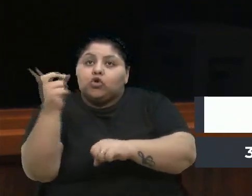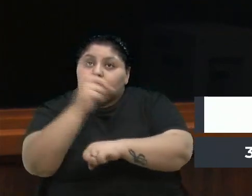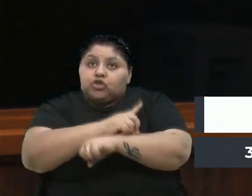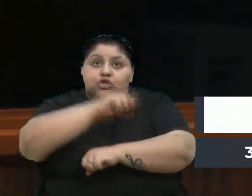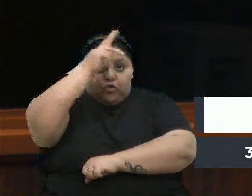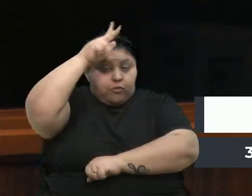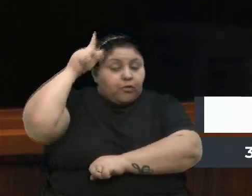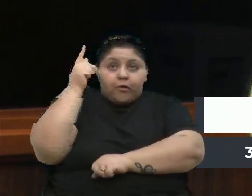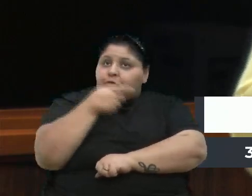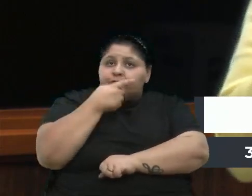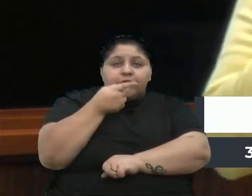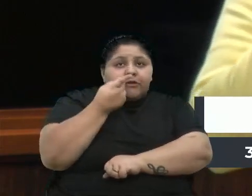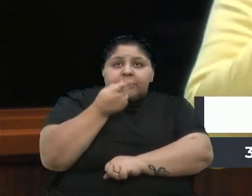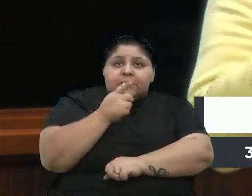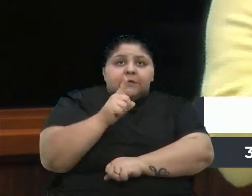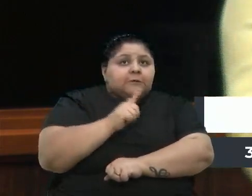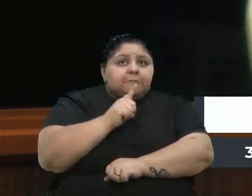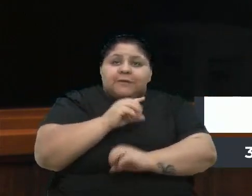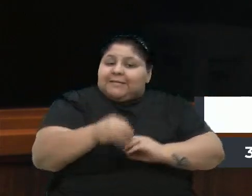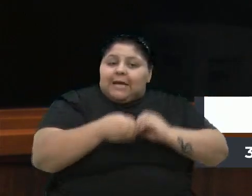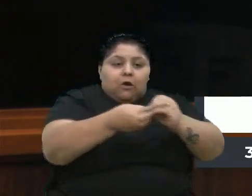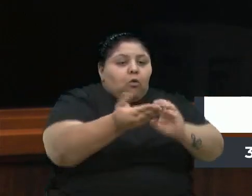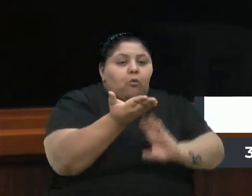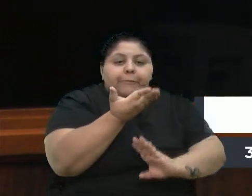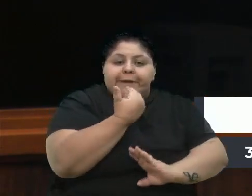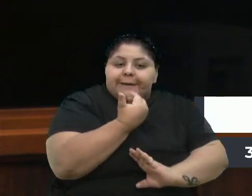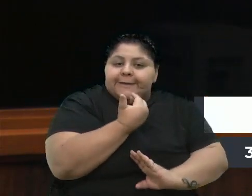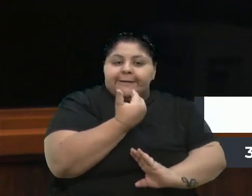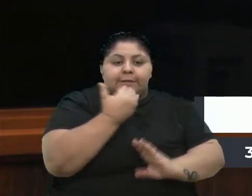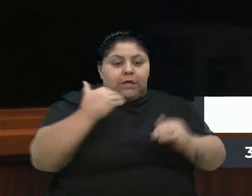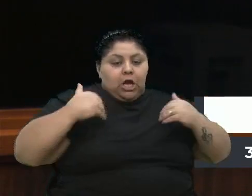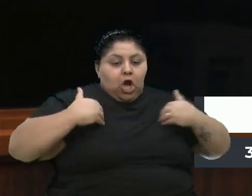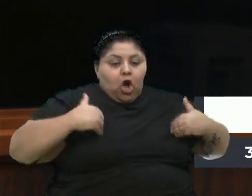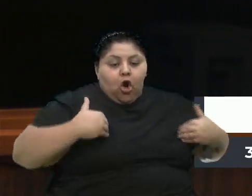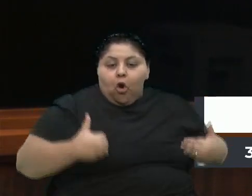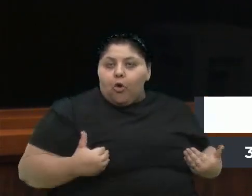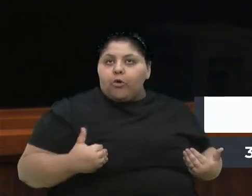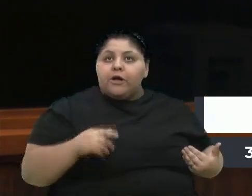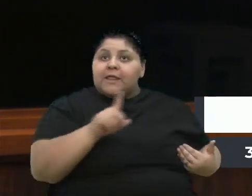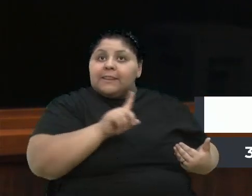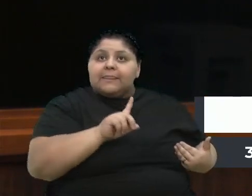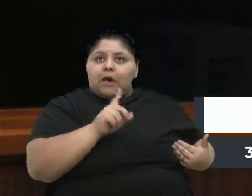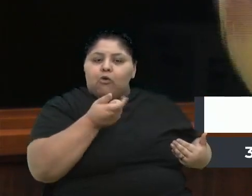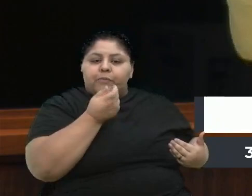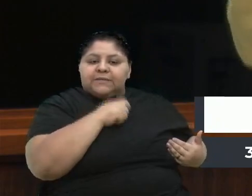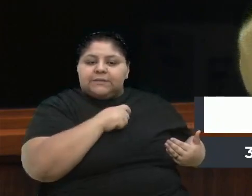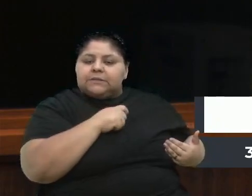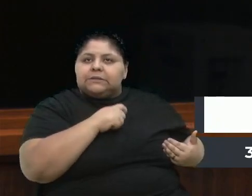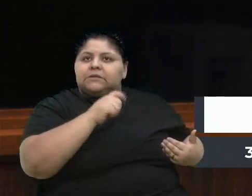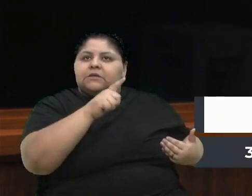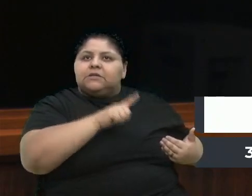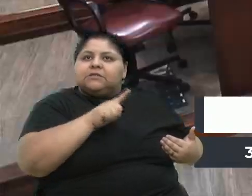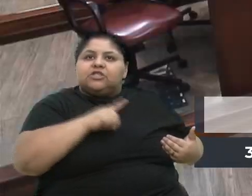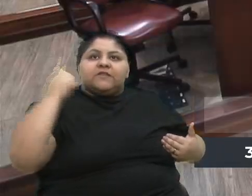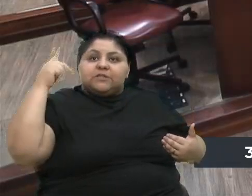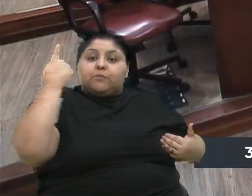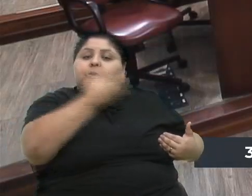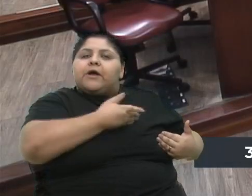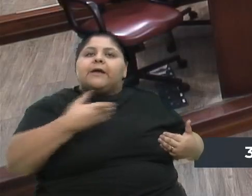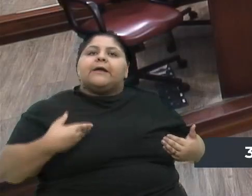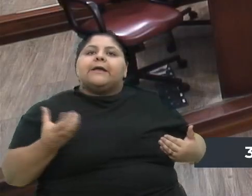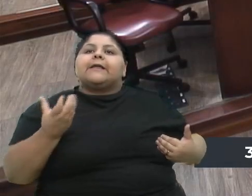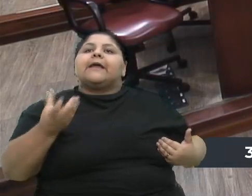aí. Não tem que dar comida, não tem que dar roupa. Não precisaria dar se tivesse política pública. Querem o